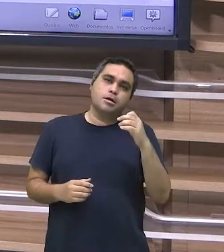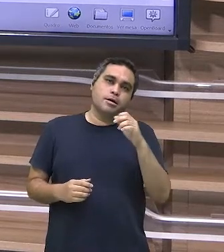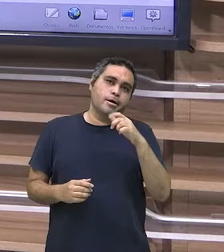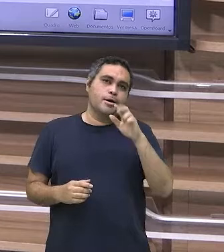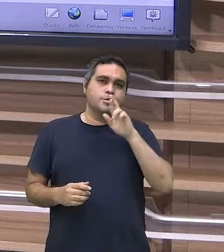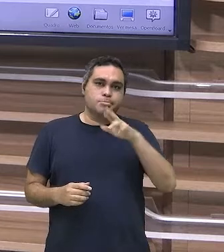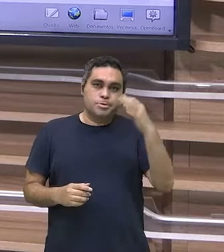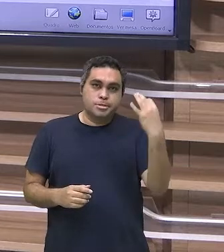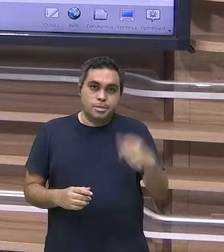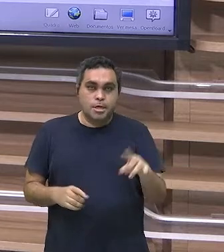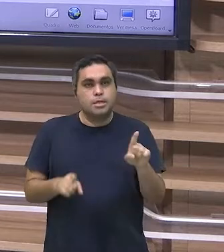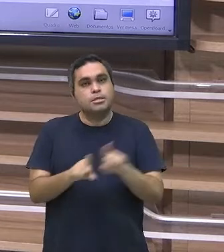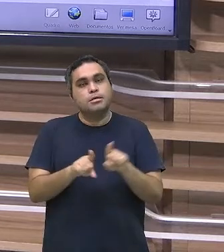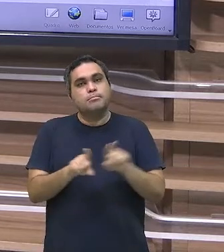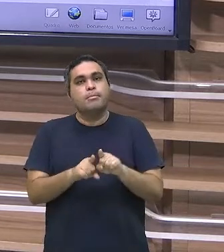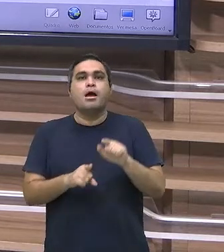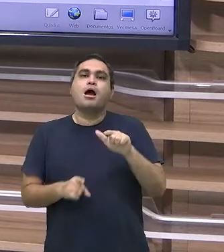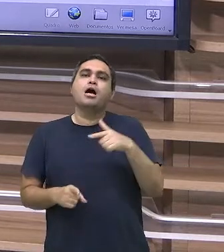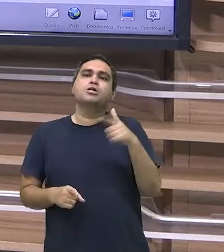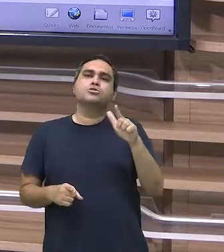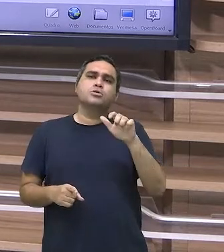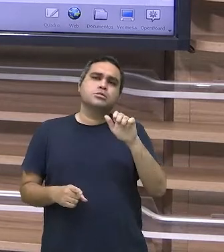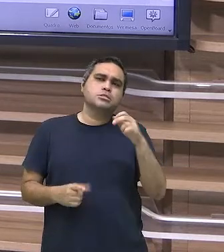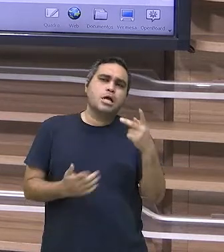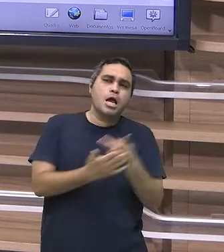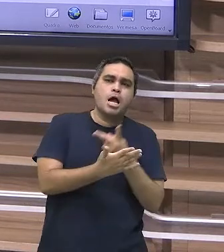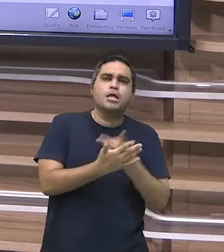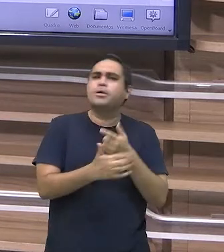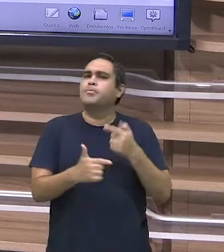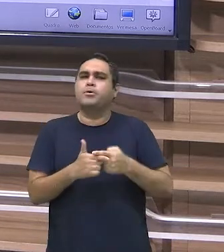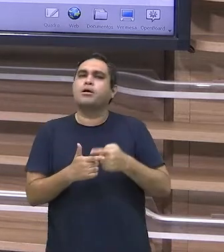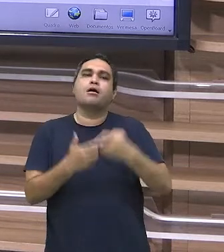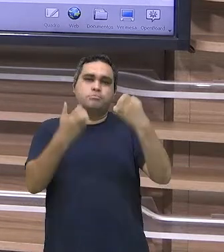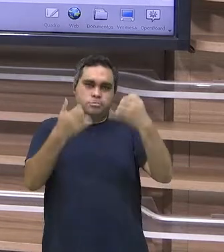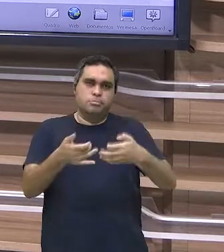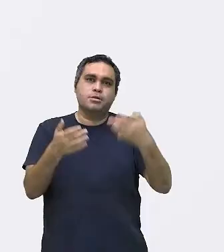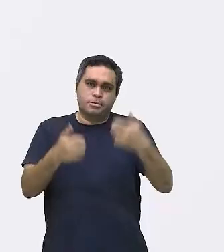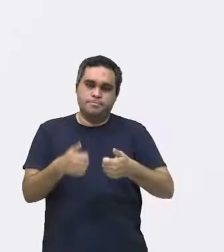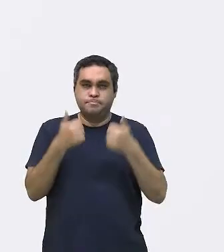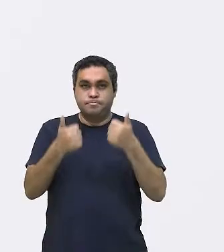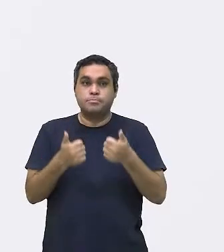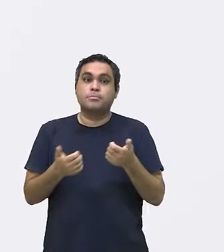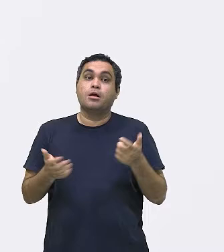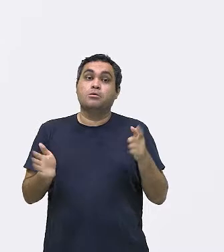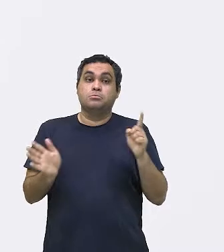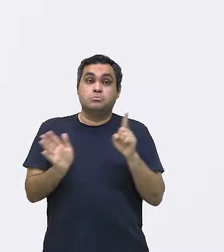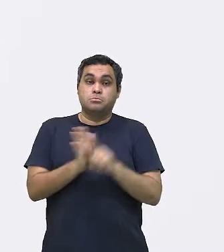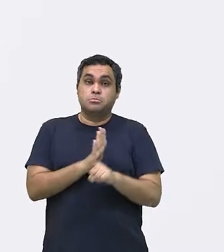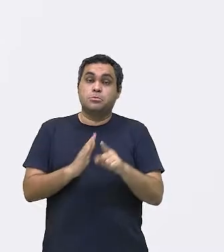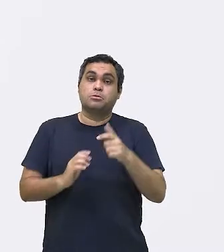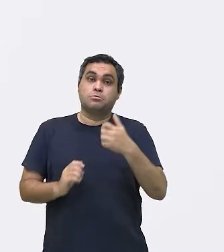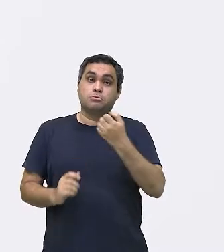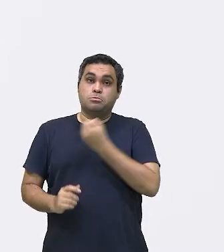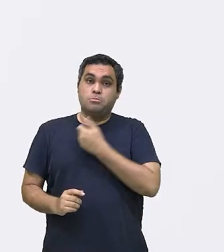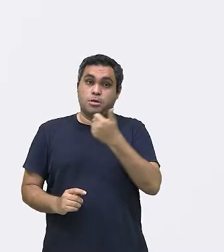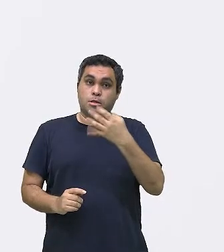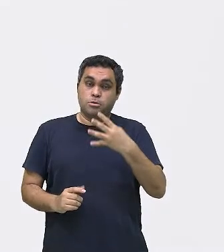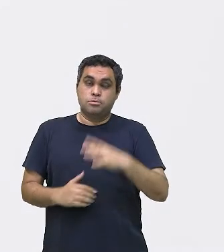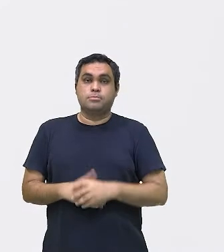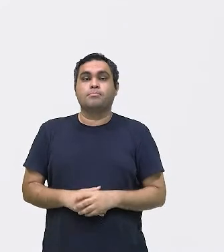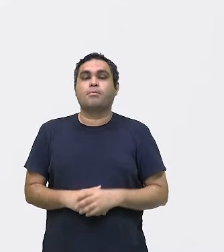as alternativas que não estão corretas. Então vamos à questão de número 14. Aí nós temos o conjunto